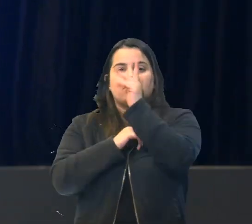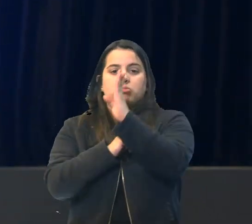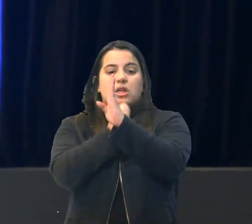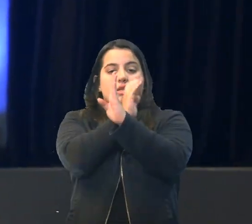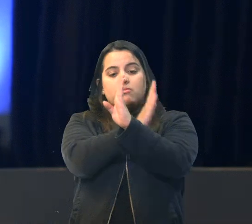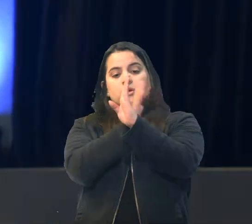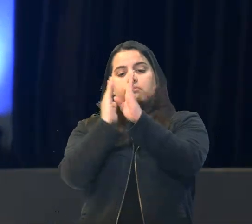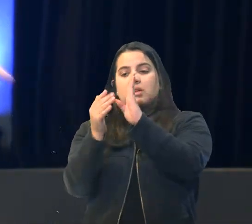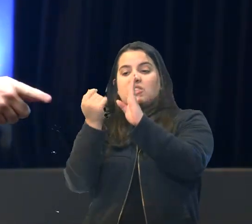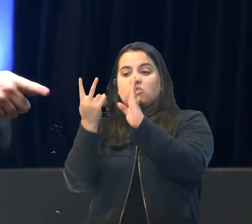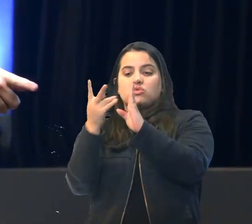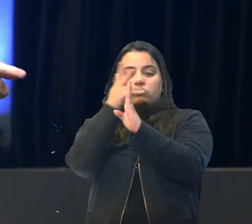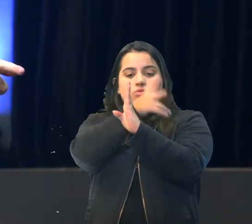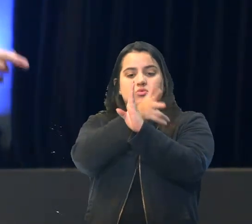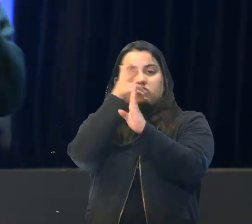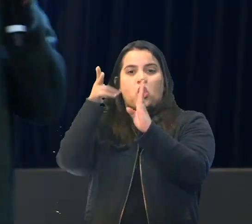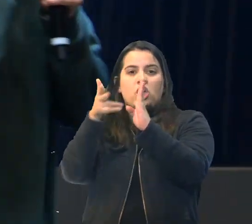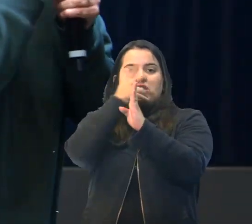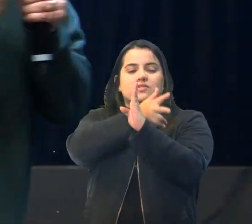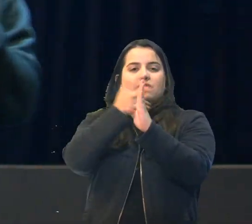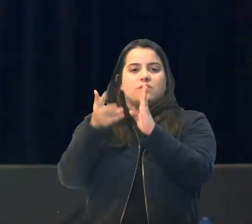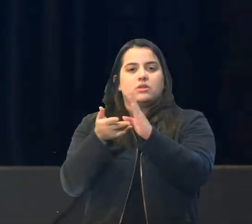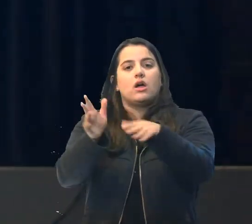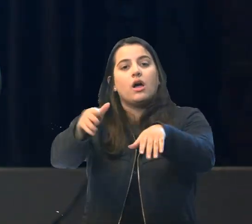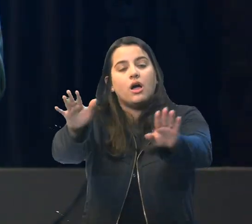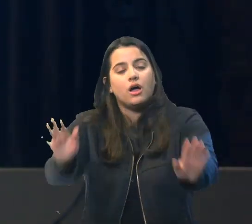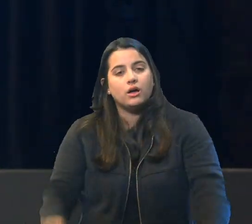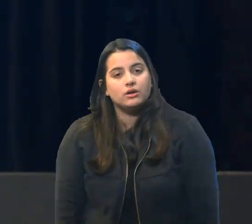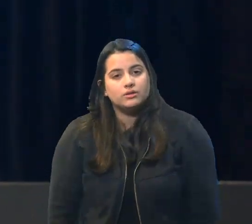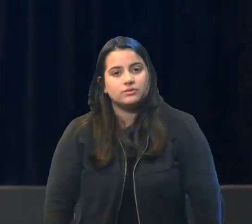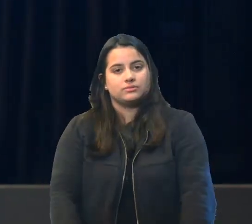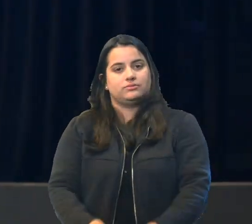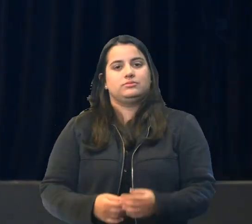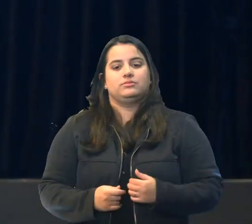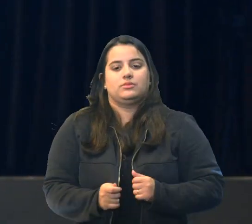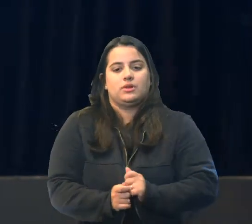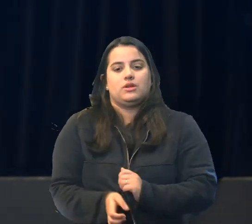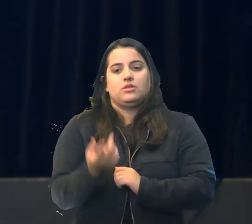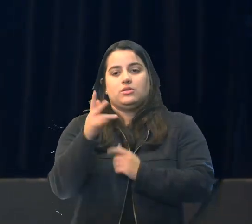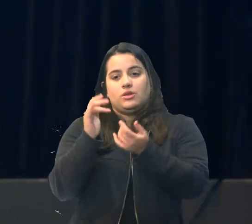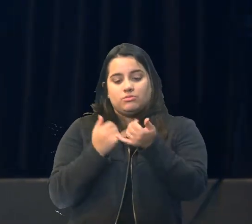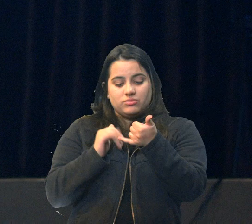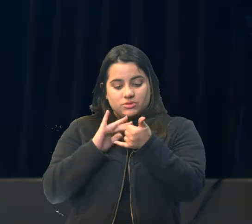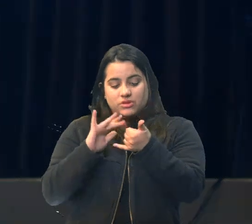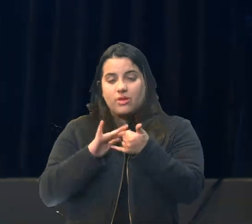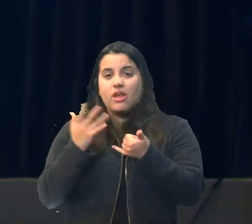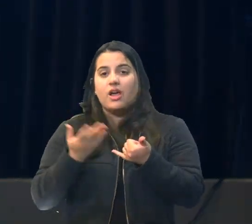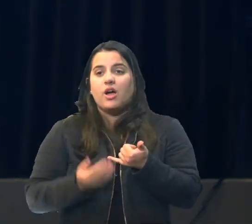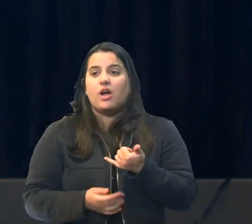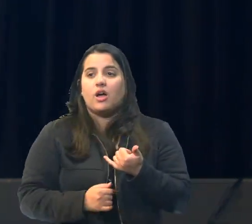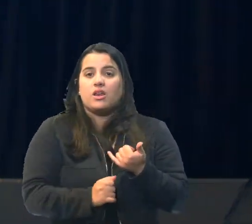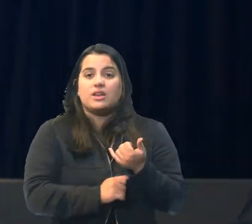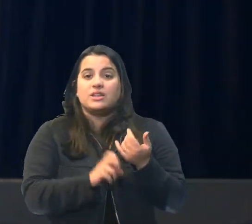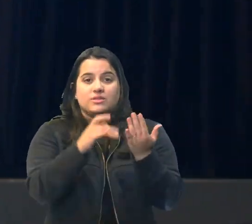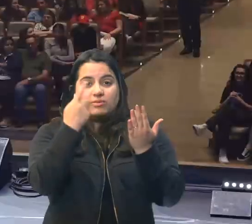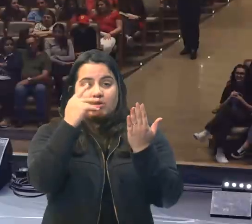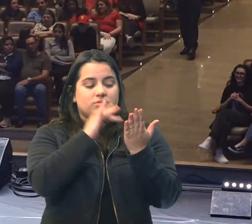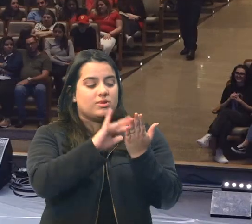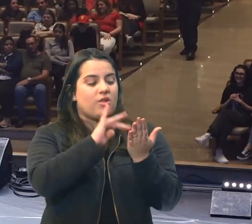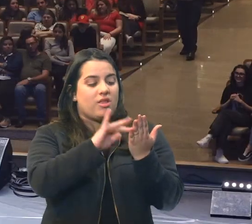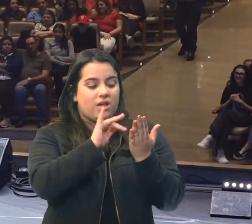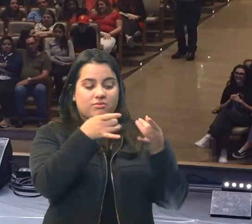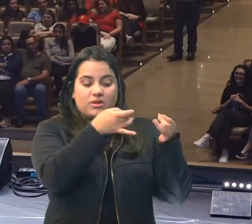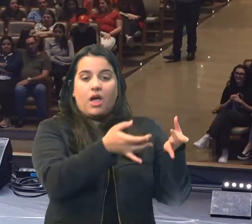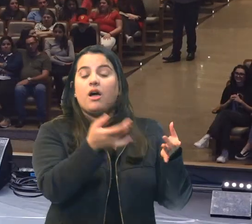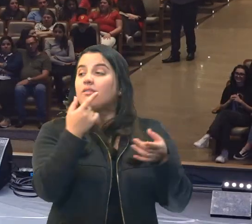porque quando eu enjoo desse, eu vejo ele aqui. Ei, você está no celular aí agora. Se você largar o celular, você vai